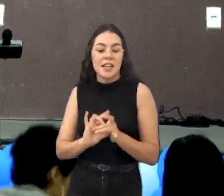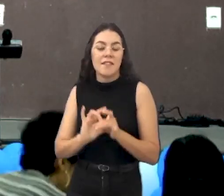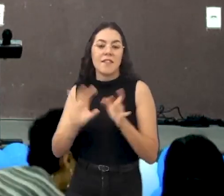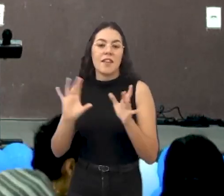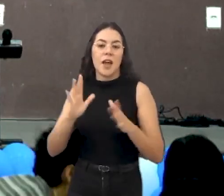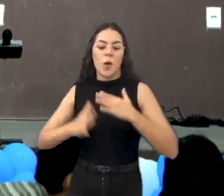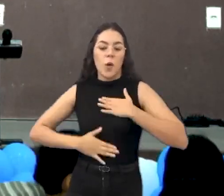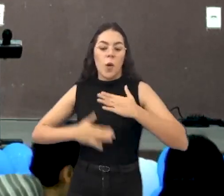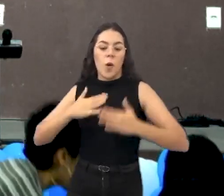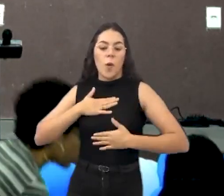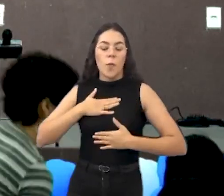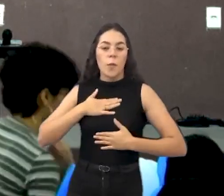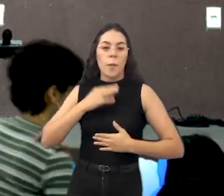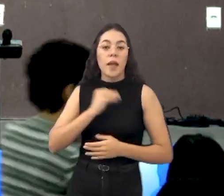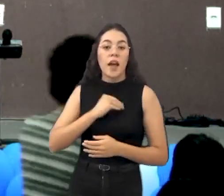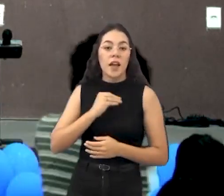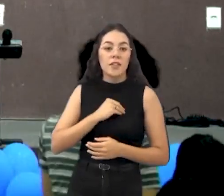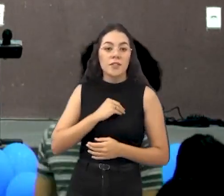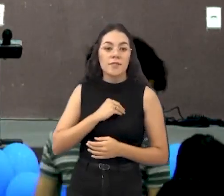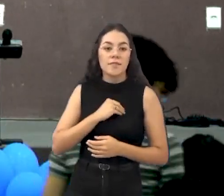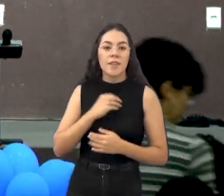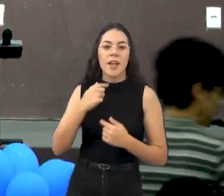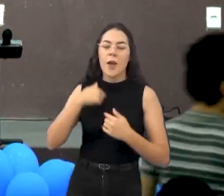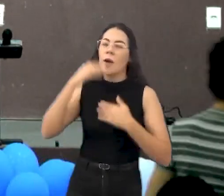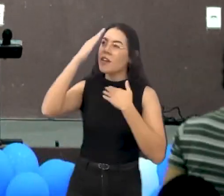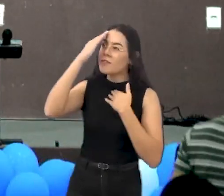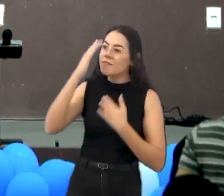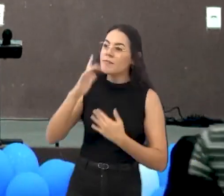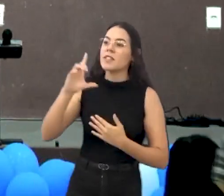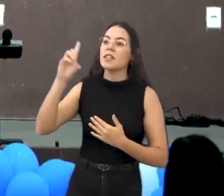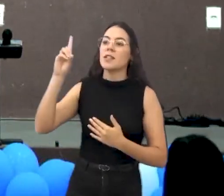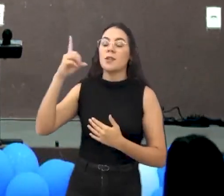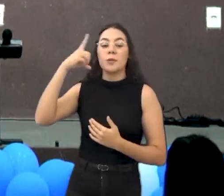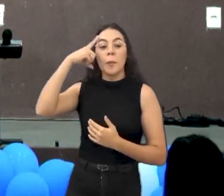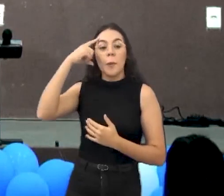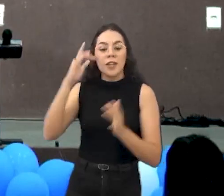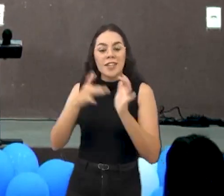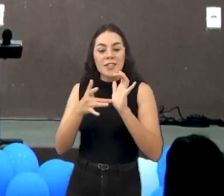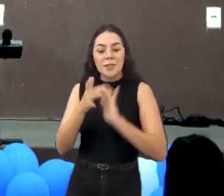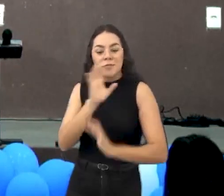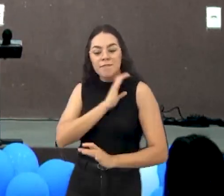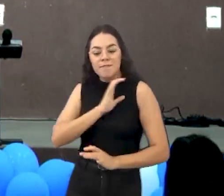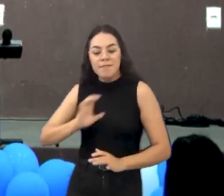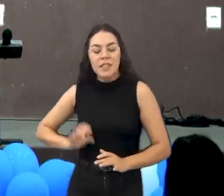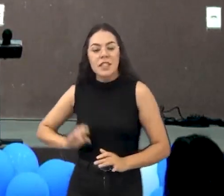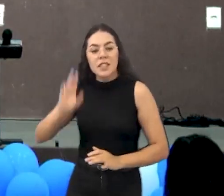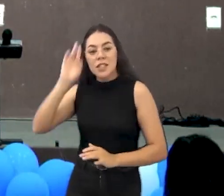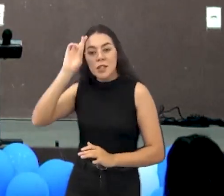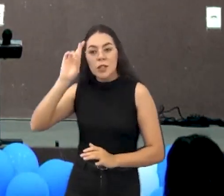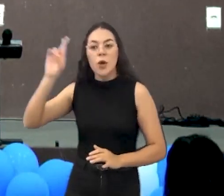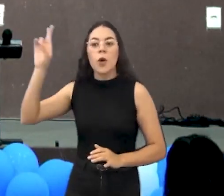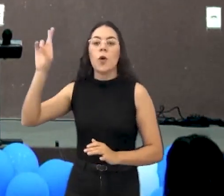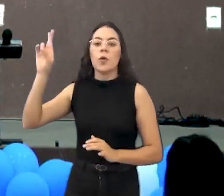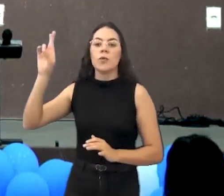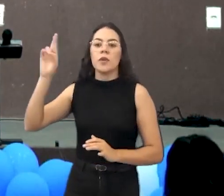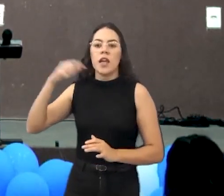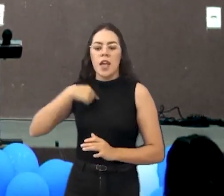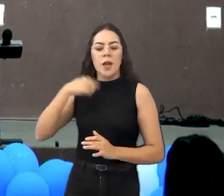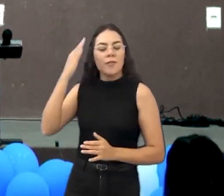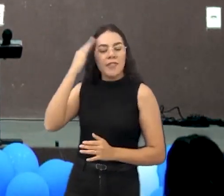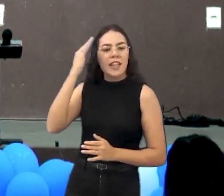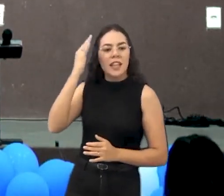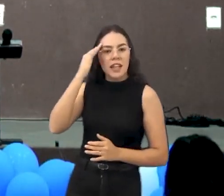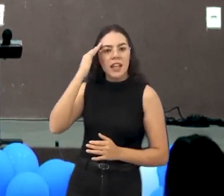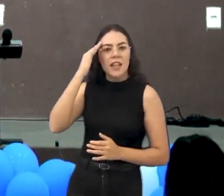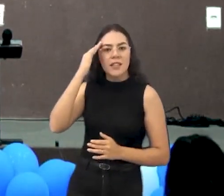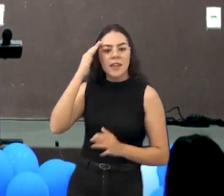morte? Dou graças a Deus por Jesus Cristo nosso Senhor, assim que eu mesmo com entendimento sirvo a lei